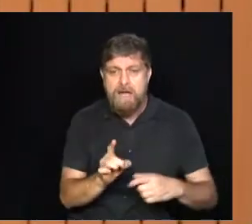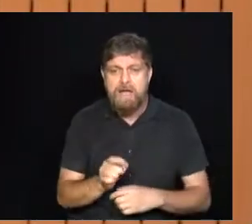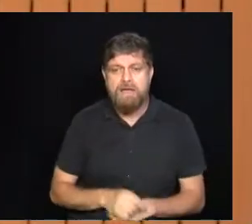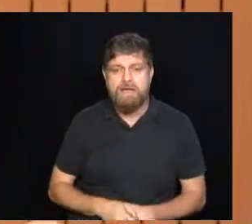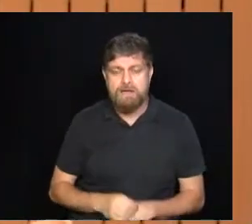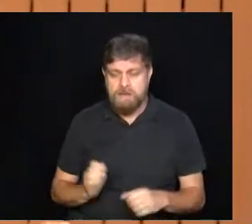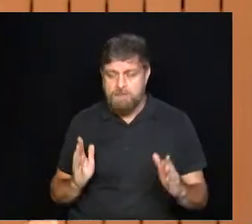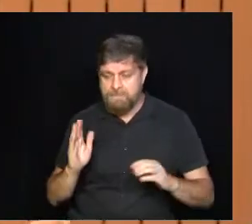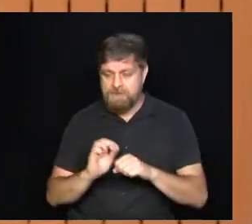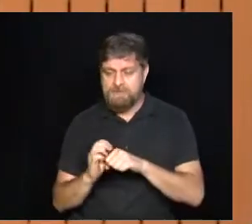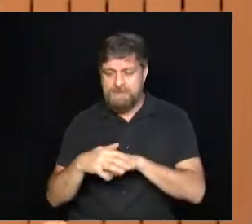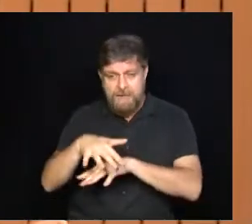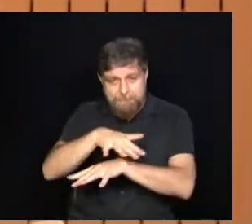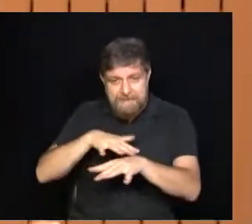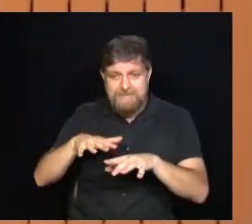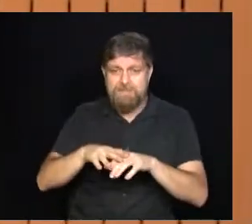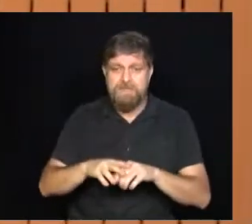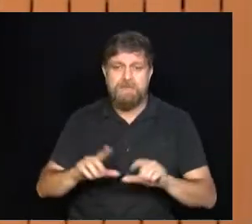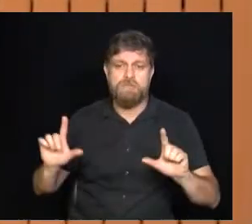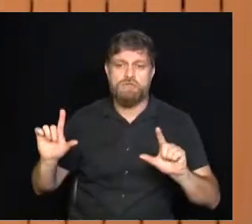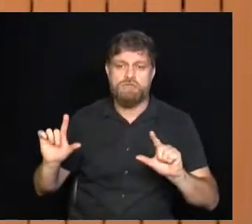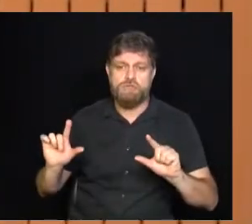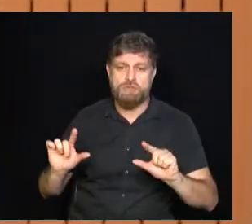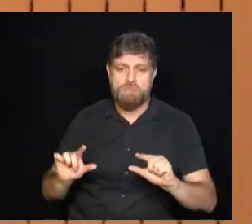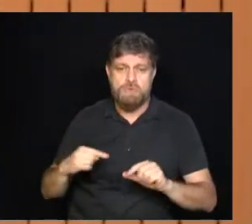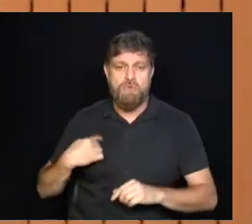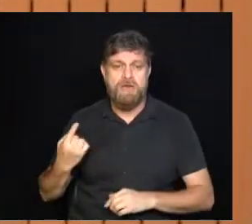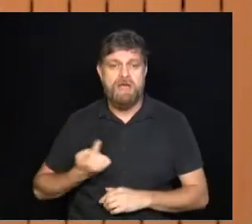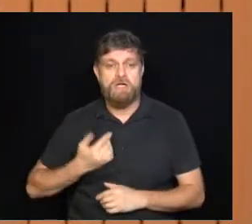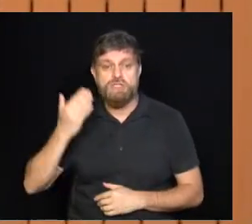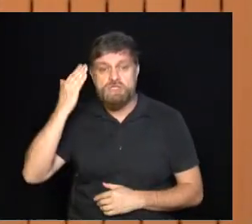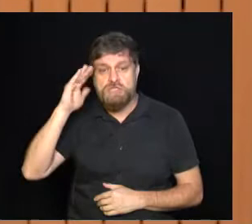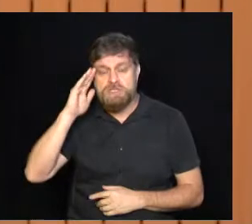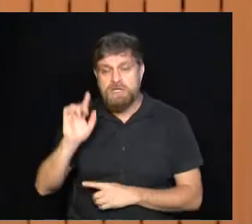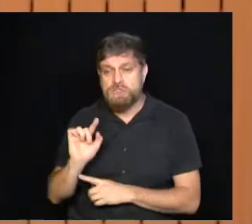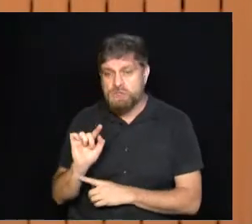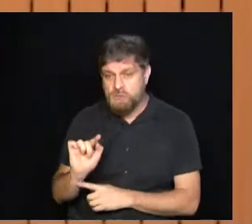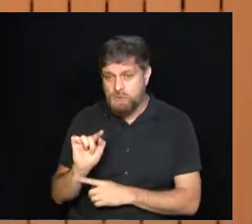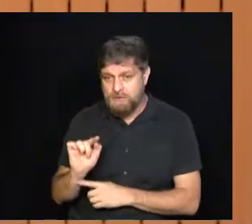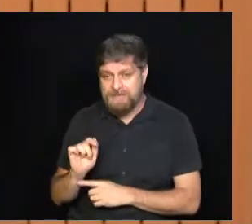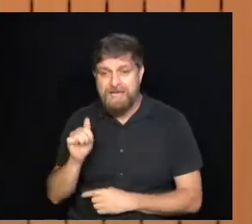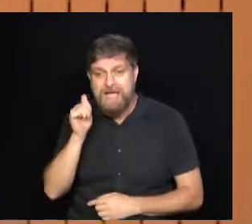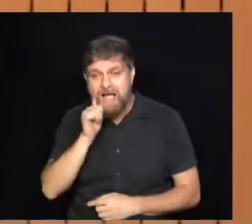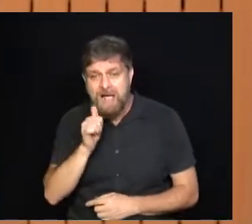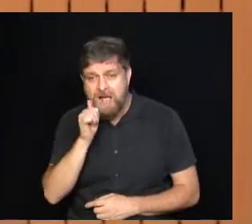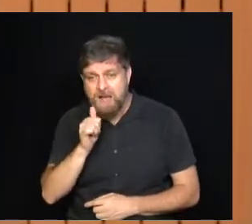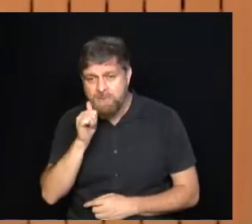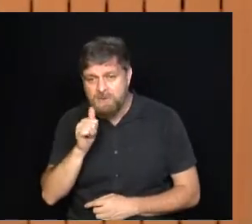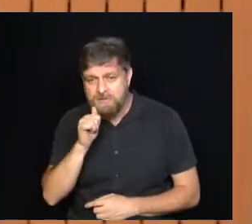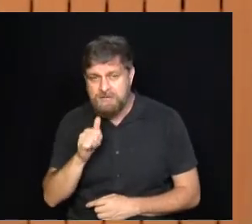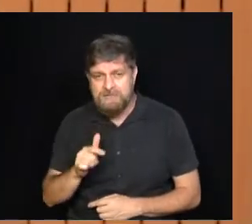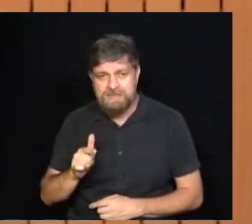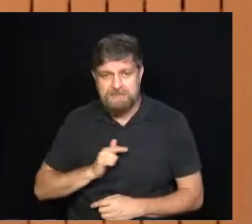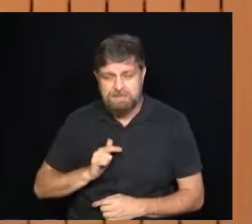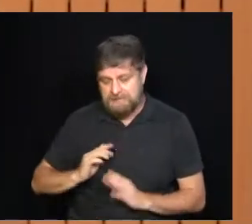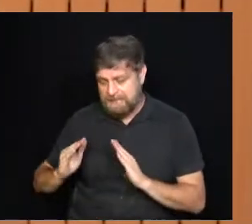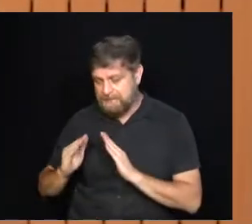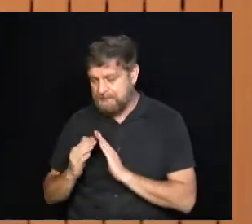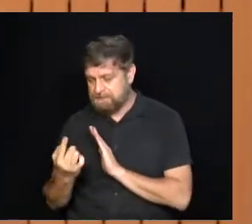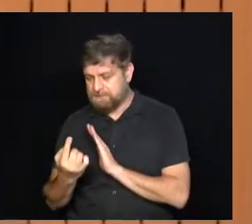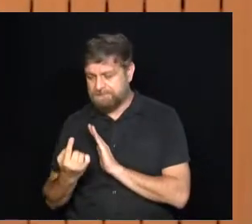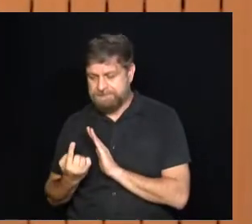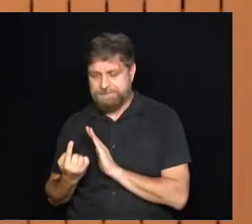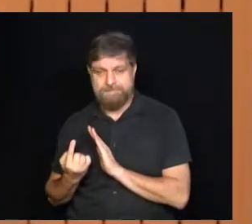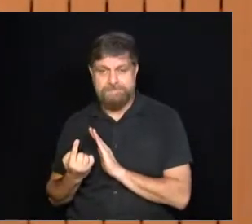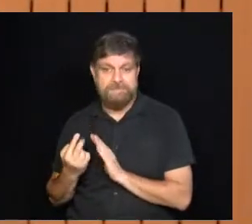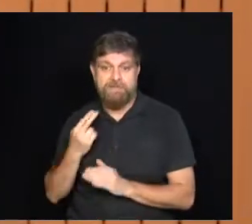né? Porque a gente entende que essas mulheres, elas estavam dentro das suas casas e não podiam